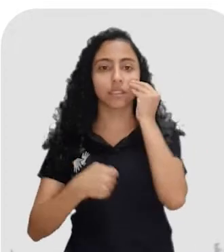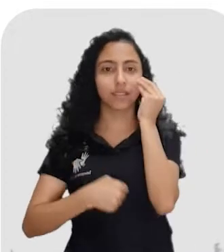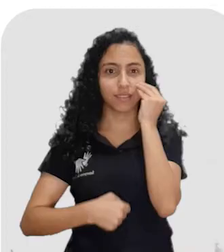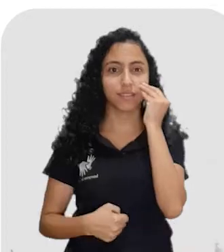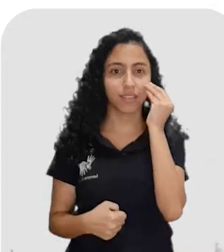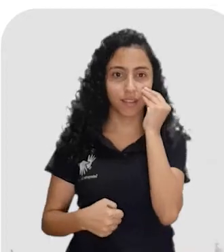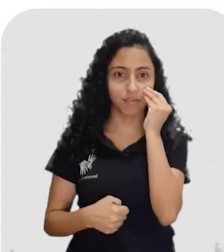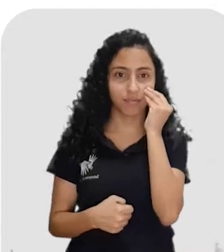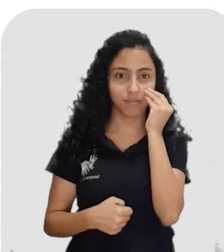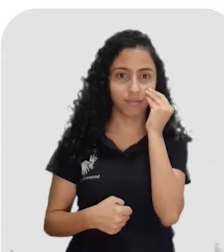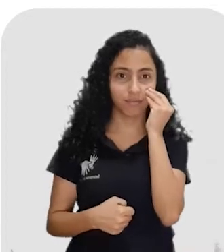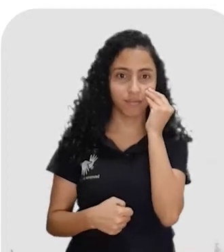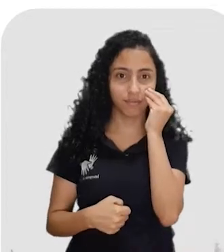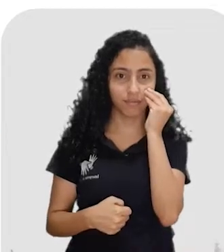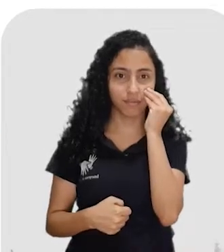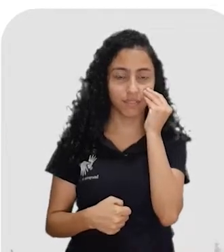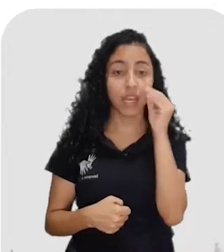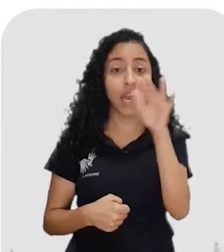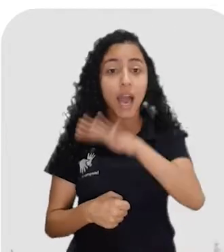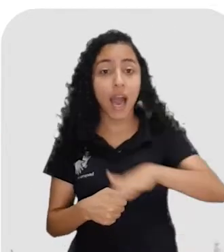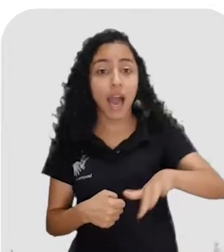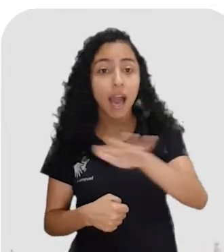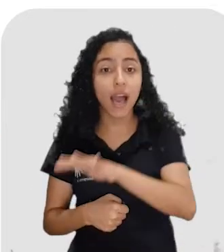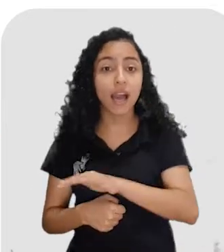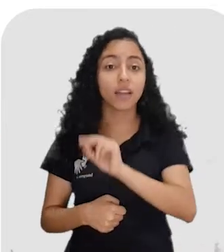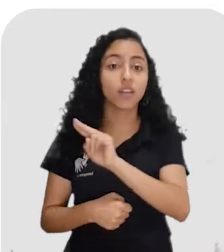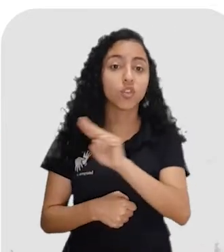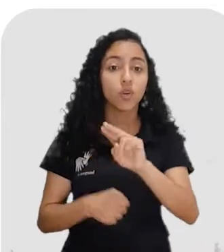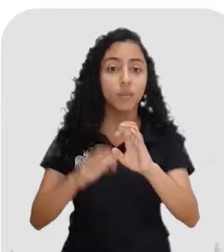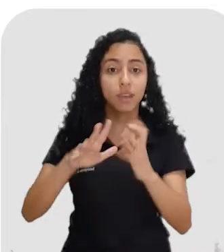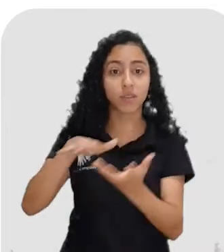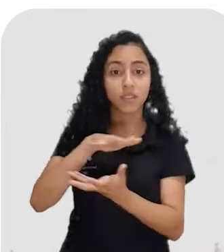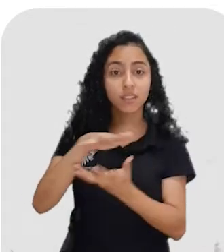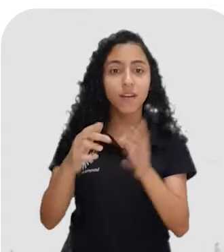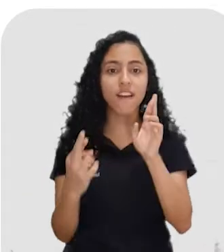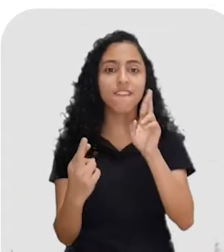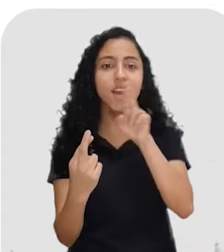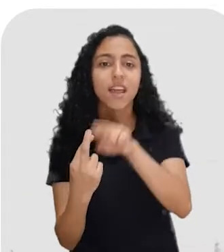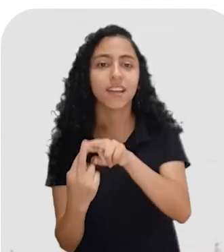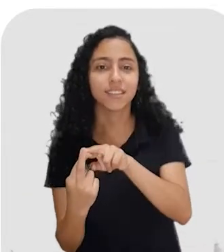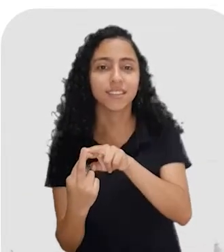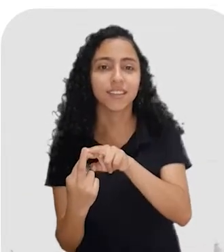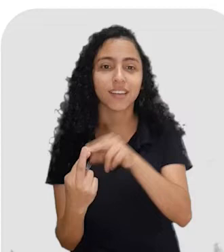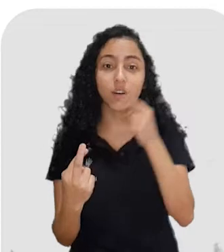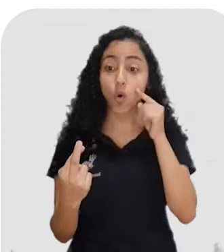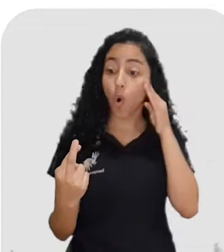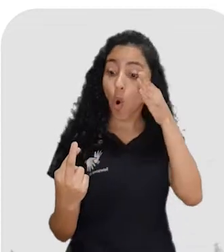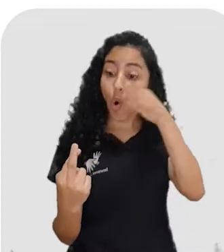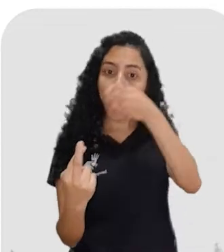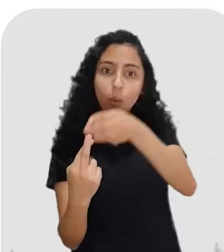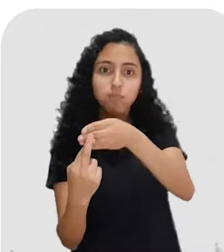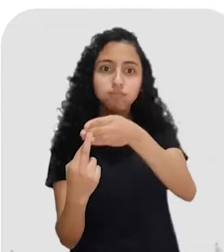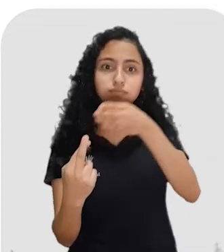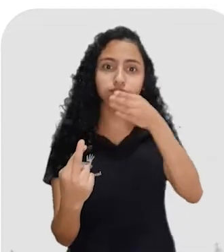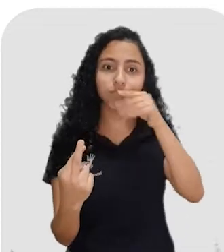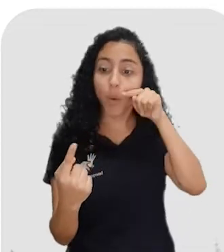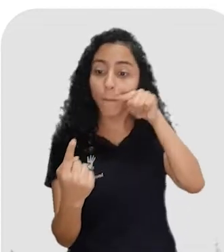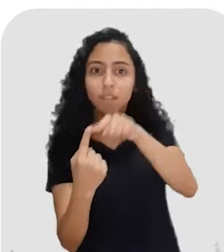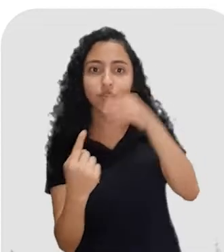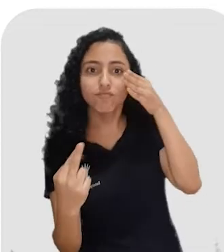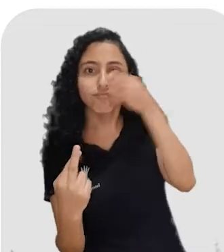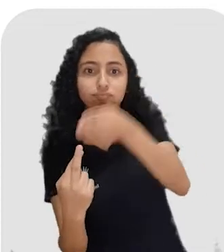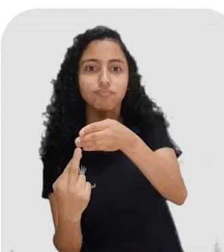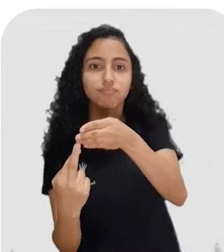dele sofrer o impacto. E essas áreas, então, são chamadas de ecossistema de referência. Então, é a minha referência, onde eu